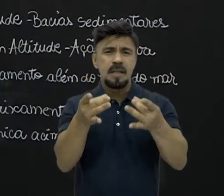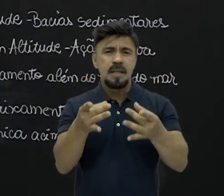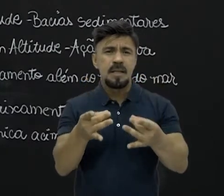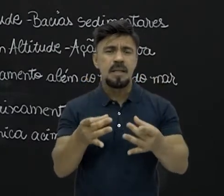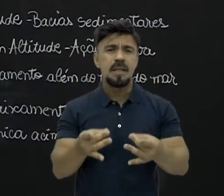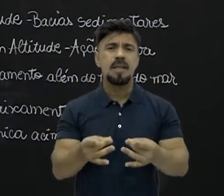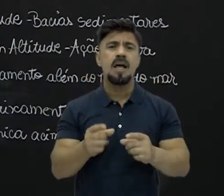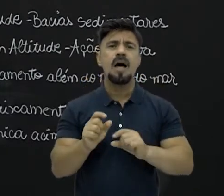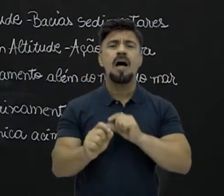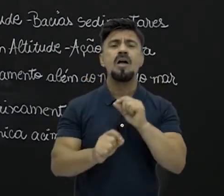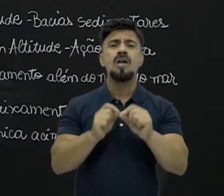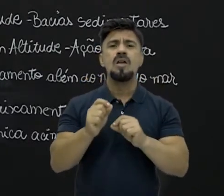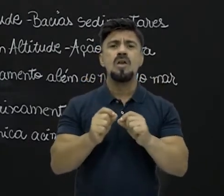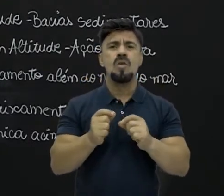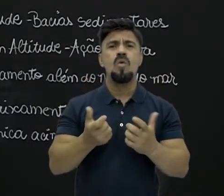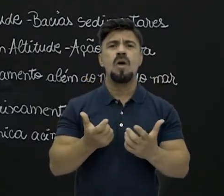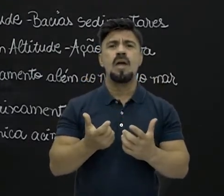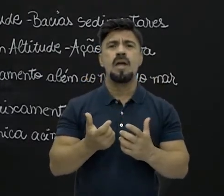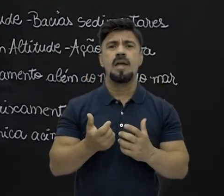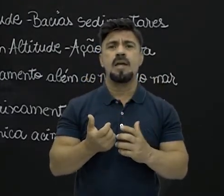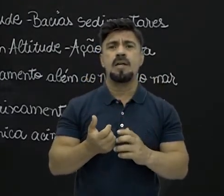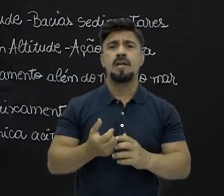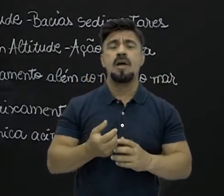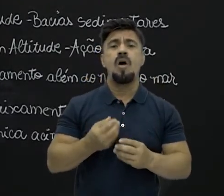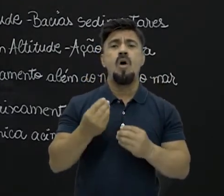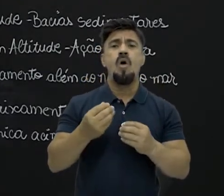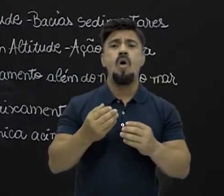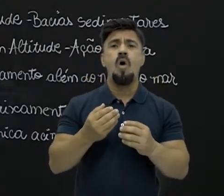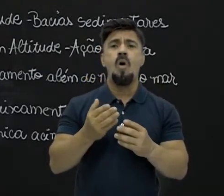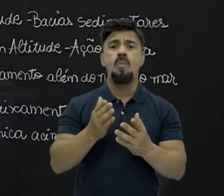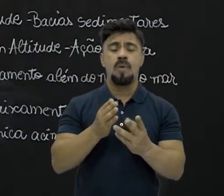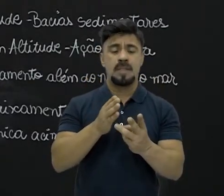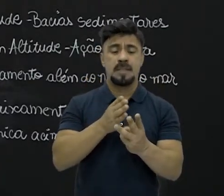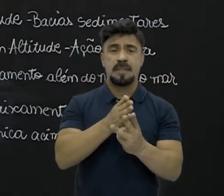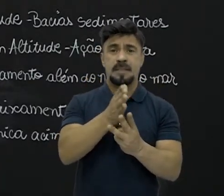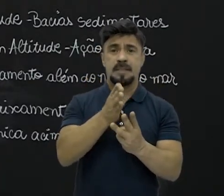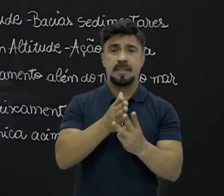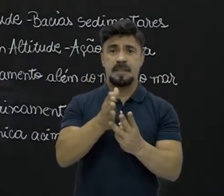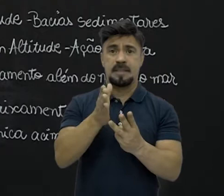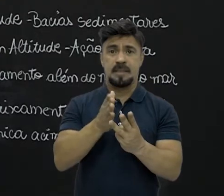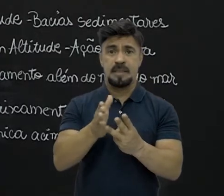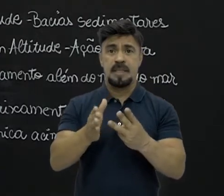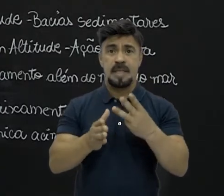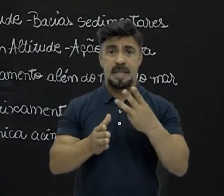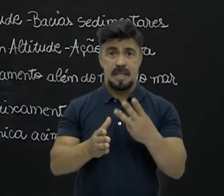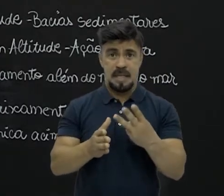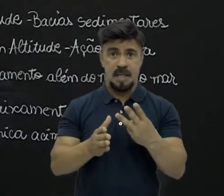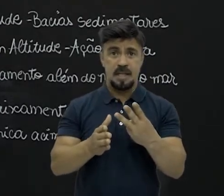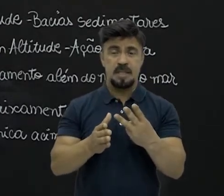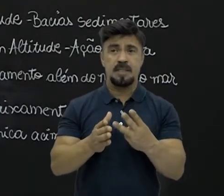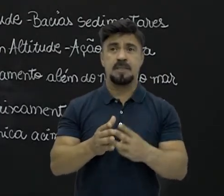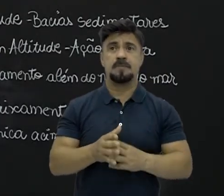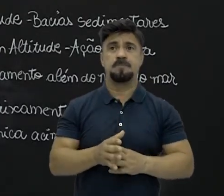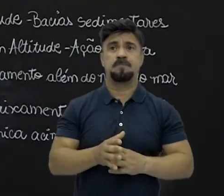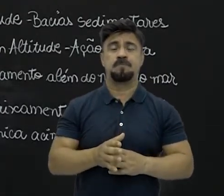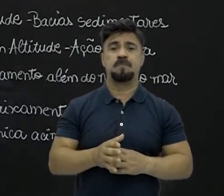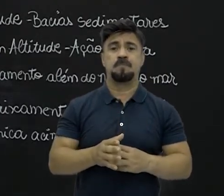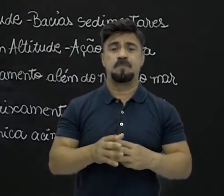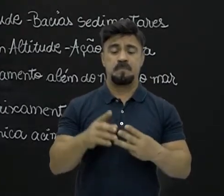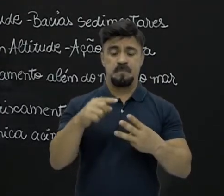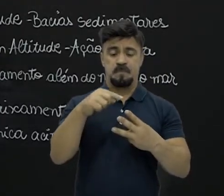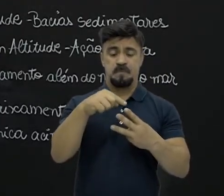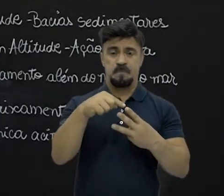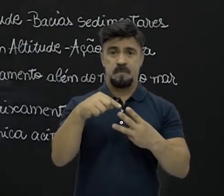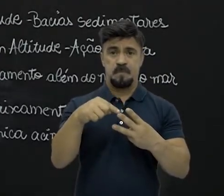de estrutura. E ela pode ser dividida de três maneiras. Os escudos cristalinos, as bacias